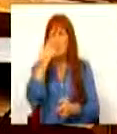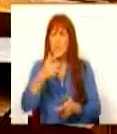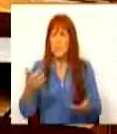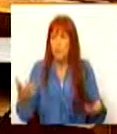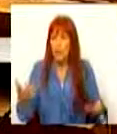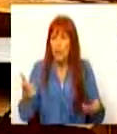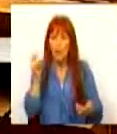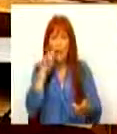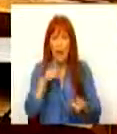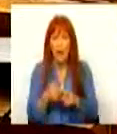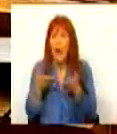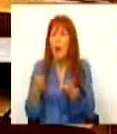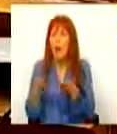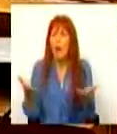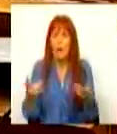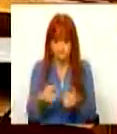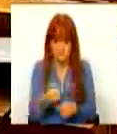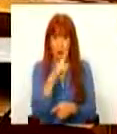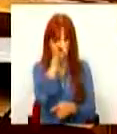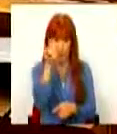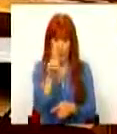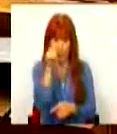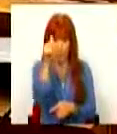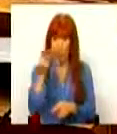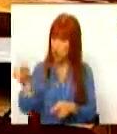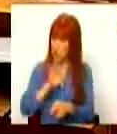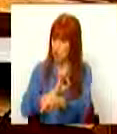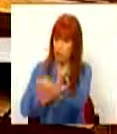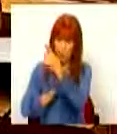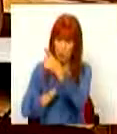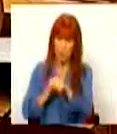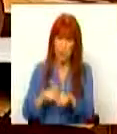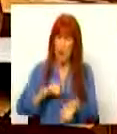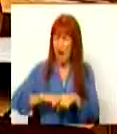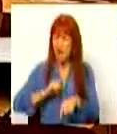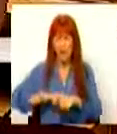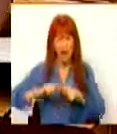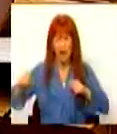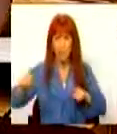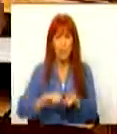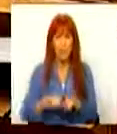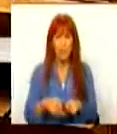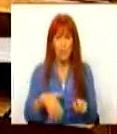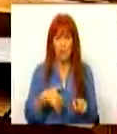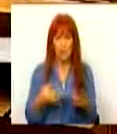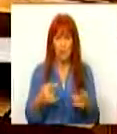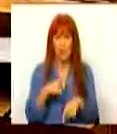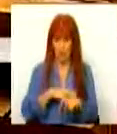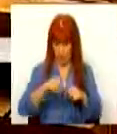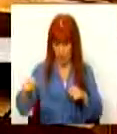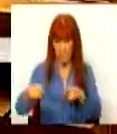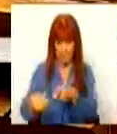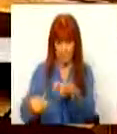pessoas, quem é que as ampara, é uma boa pergunta para a qual os senhores durante muito tempo incomodam, durante muito